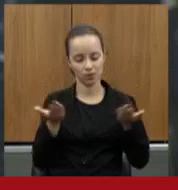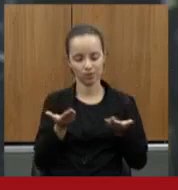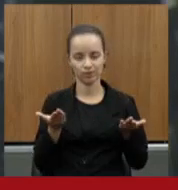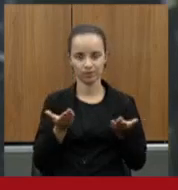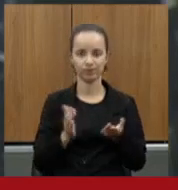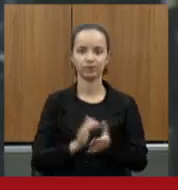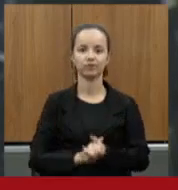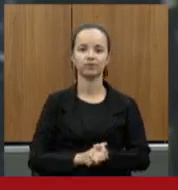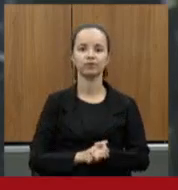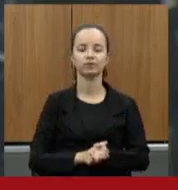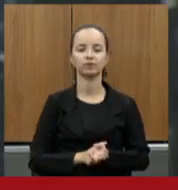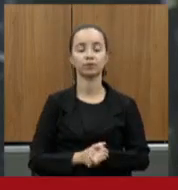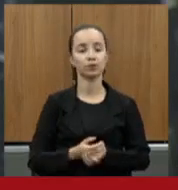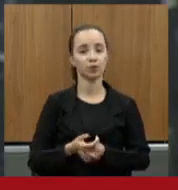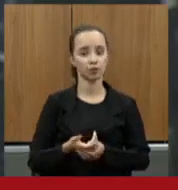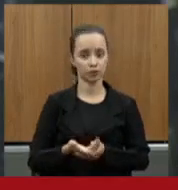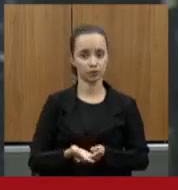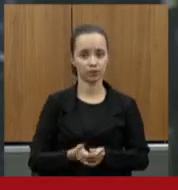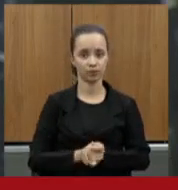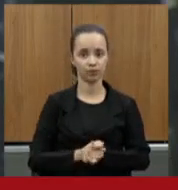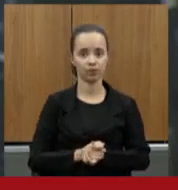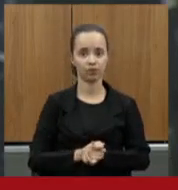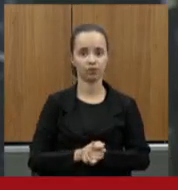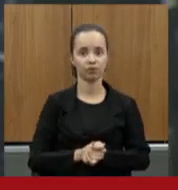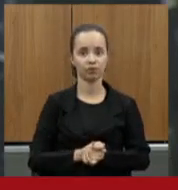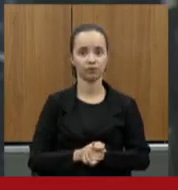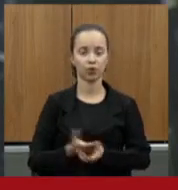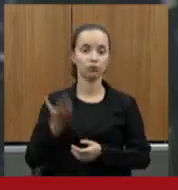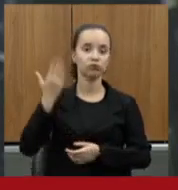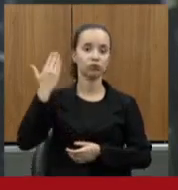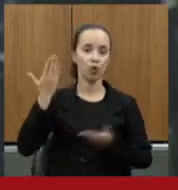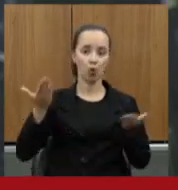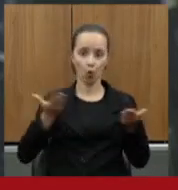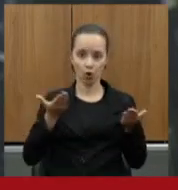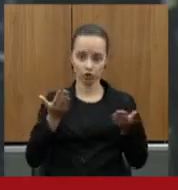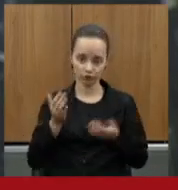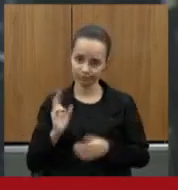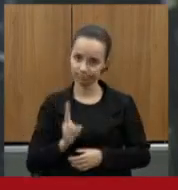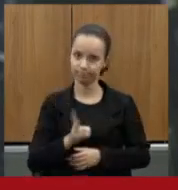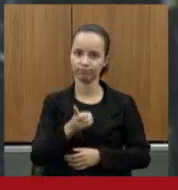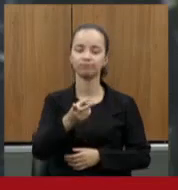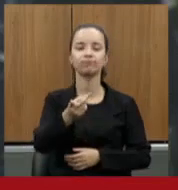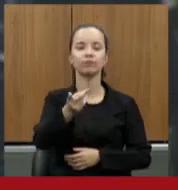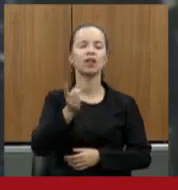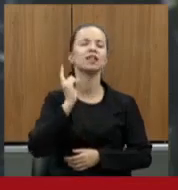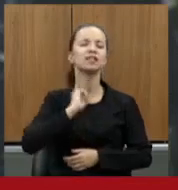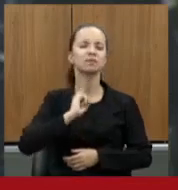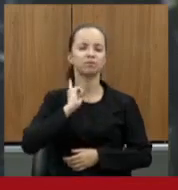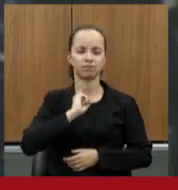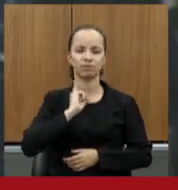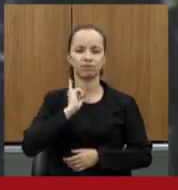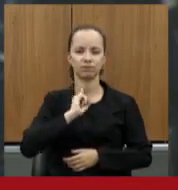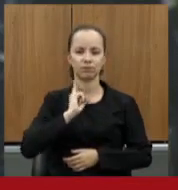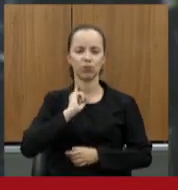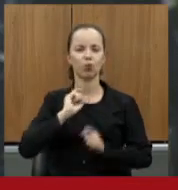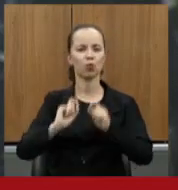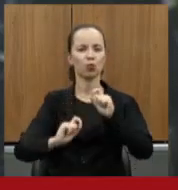instante. Ontem, hoje e sempre, Minas Gerais